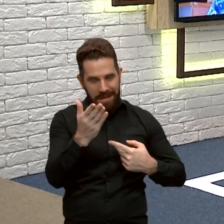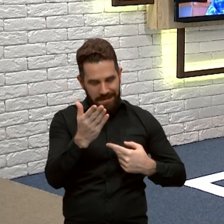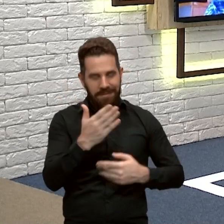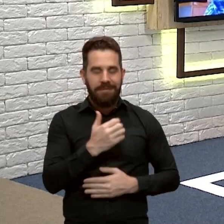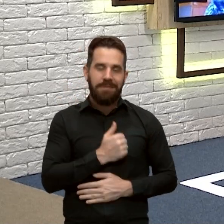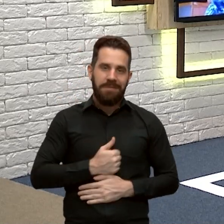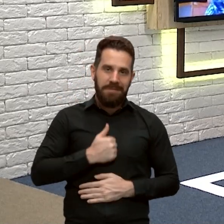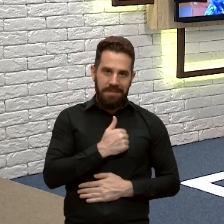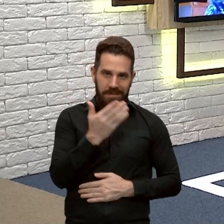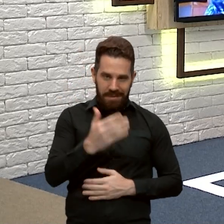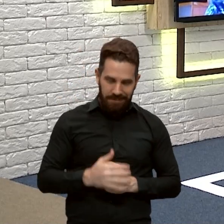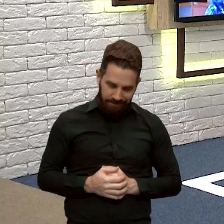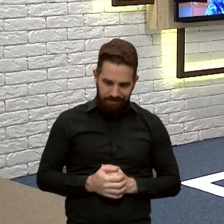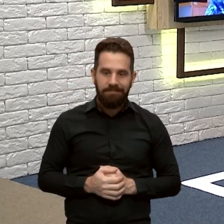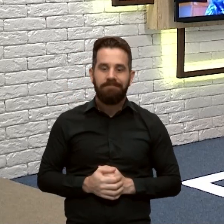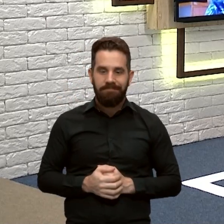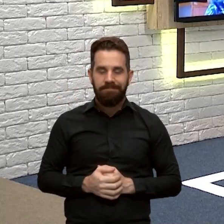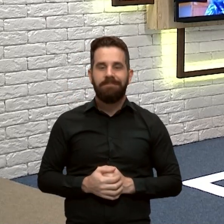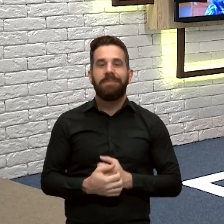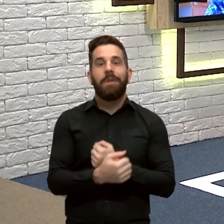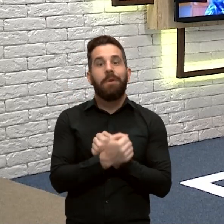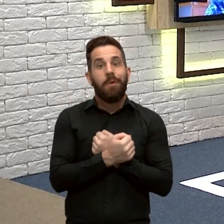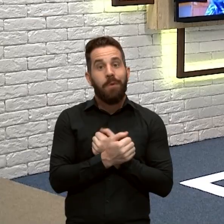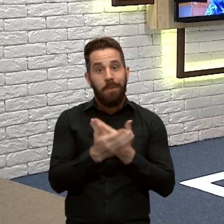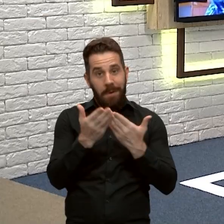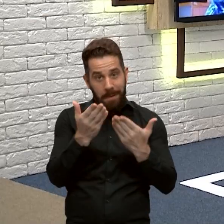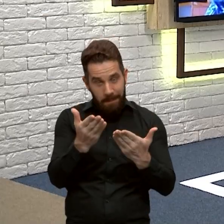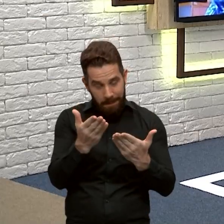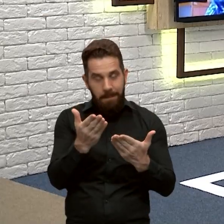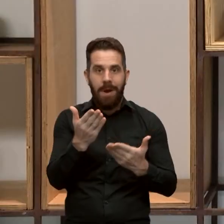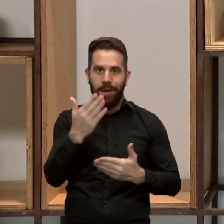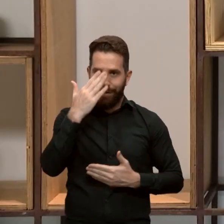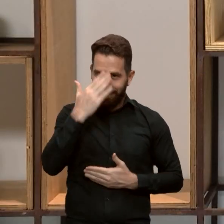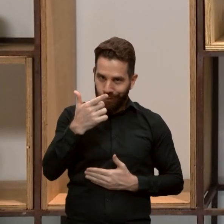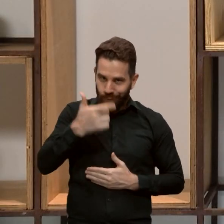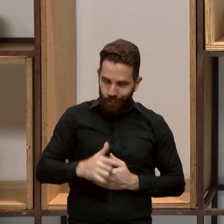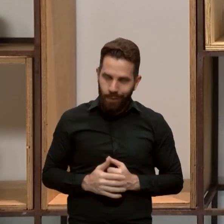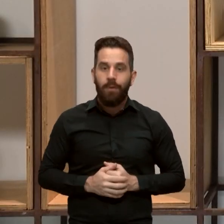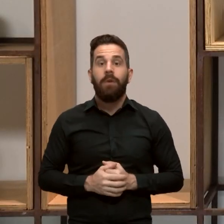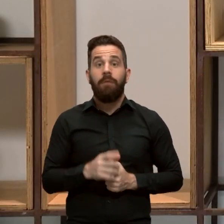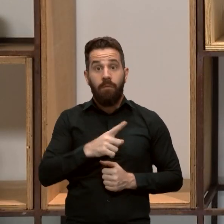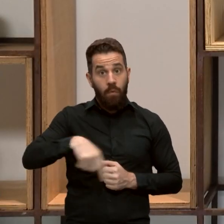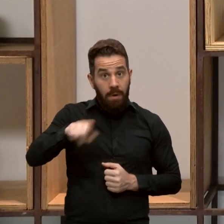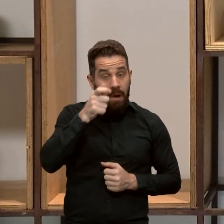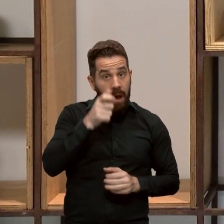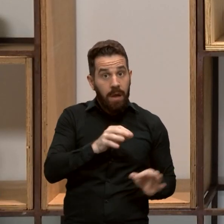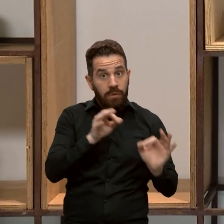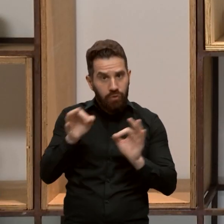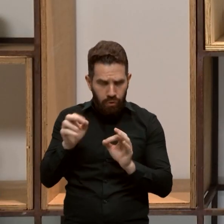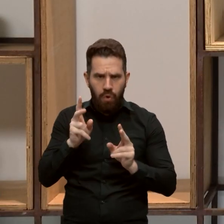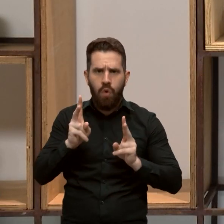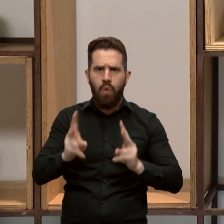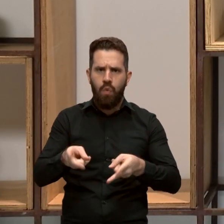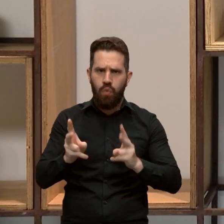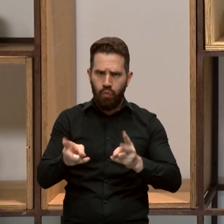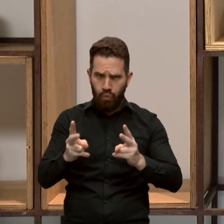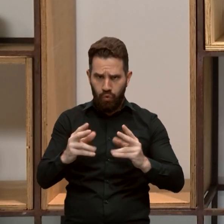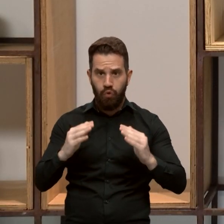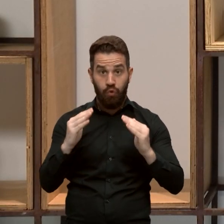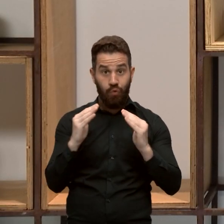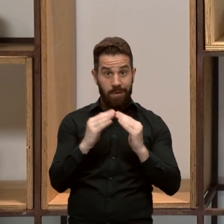também. Abraço, Lázaro. Nós que agradecemos novamente. E você que está nos assistindo, continue aí, porque nós